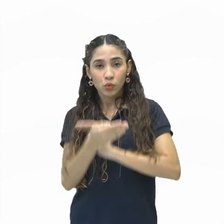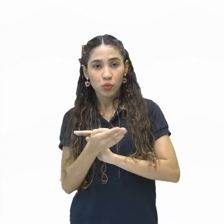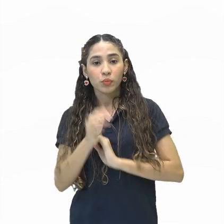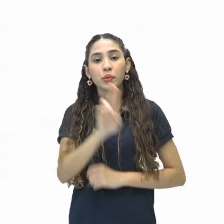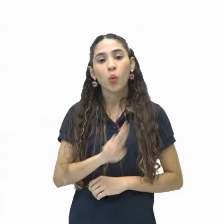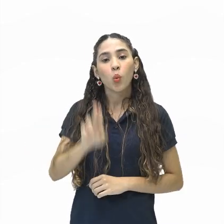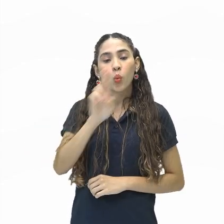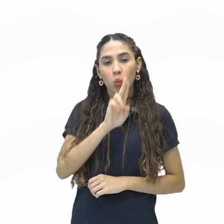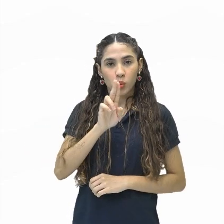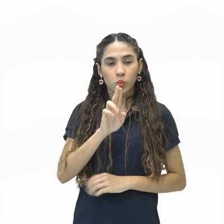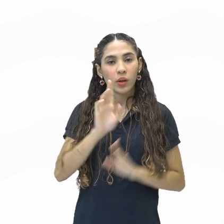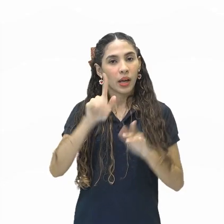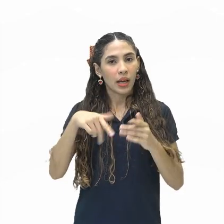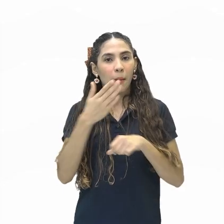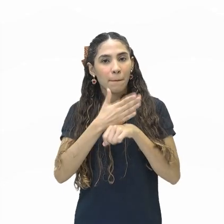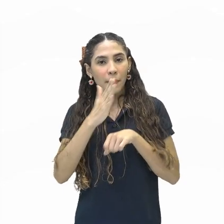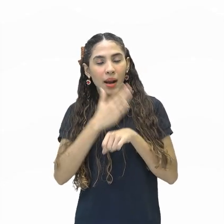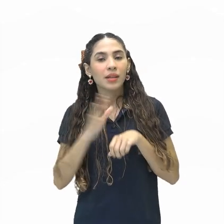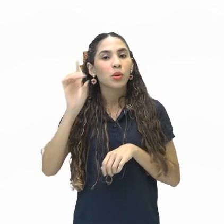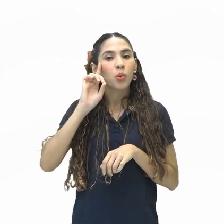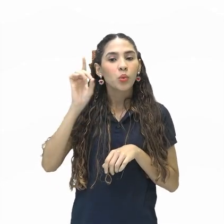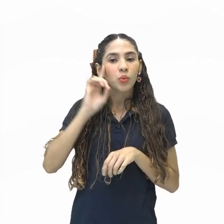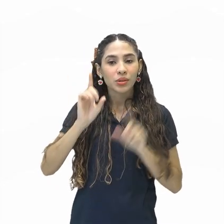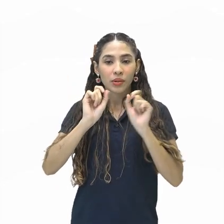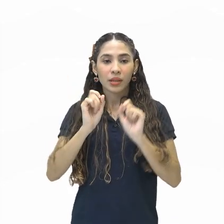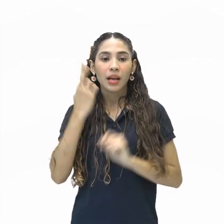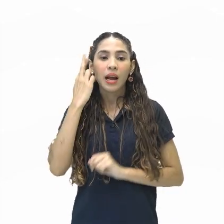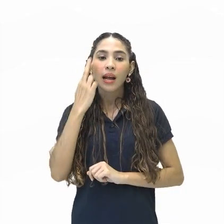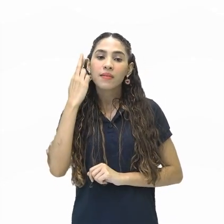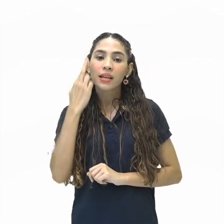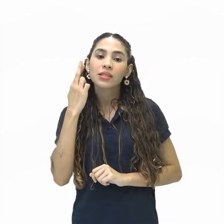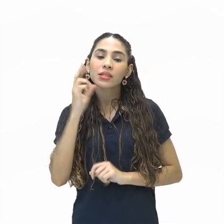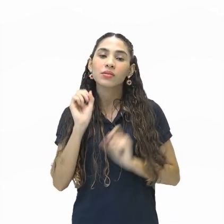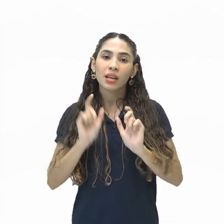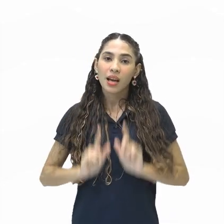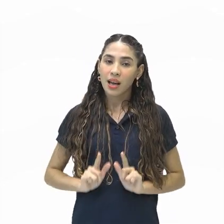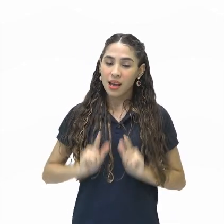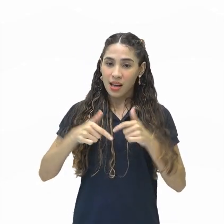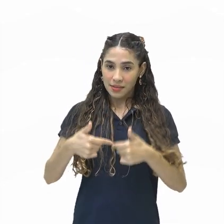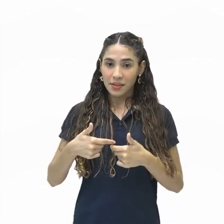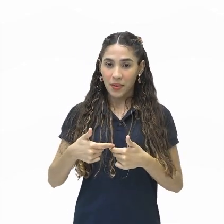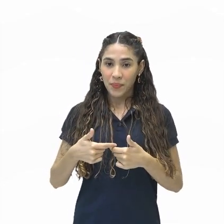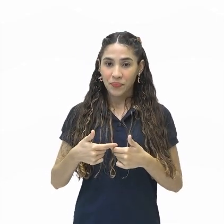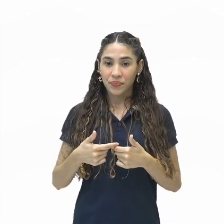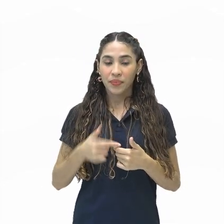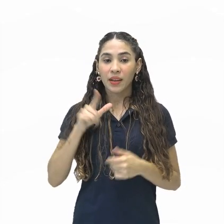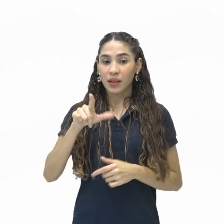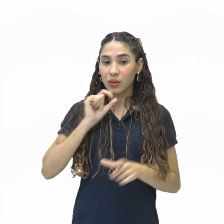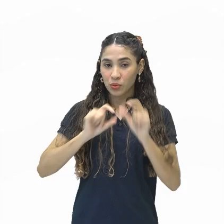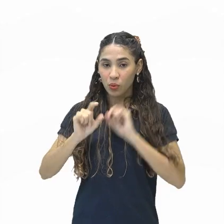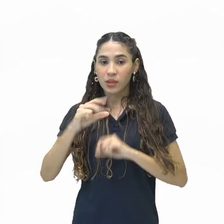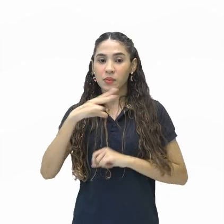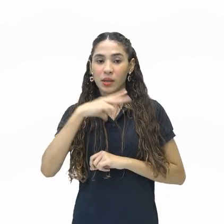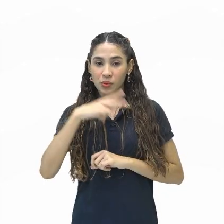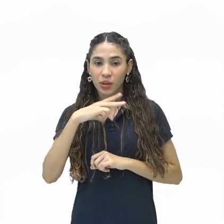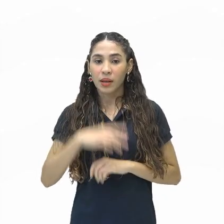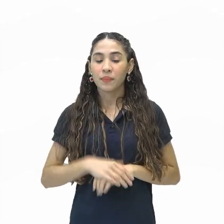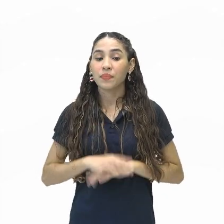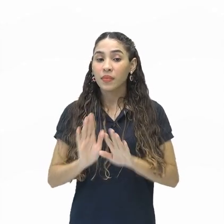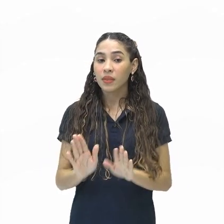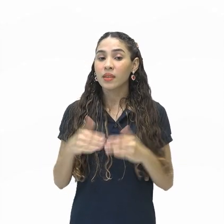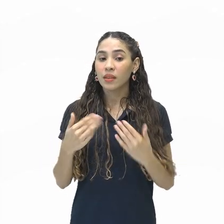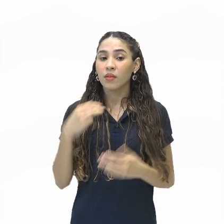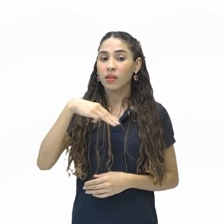hábito. É a prática cotidiana do refletir sobre ações, são as nossas escolhas individuais.